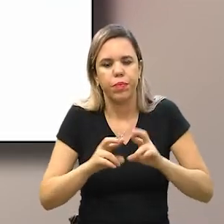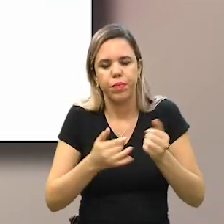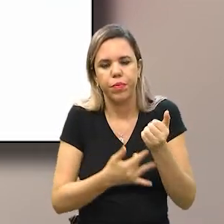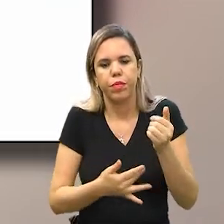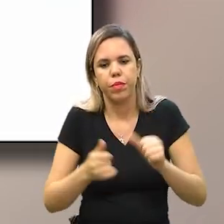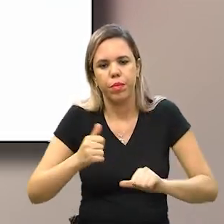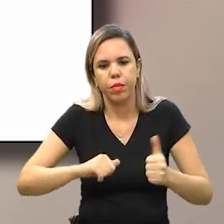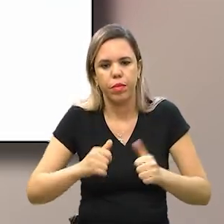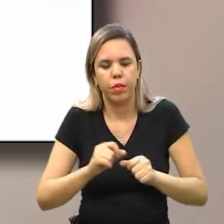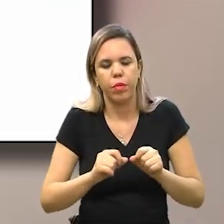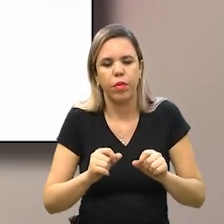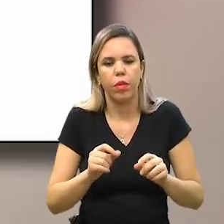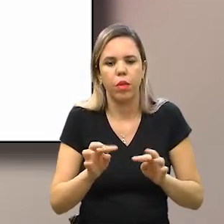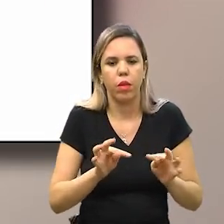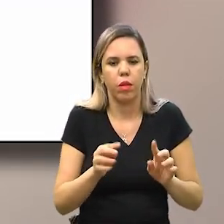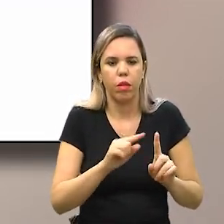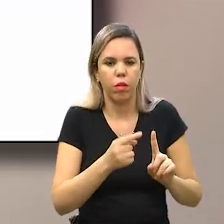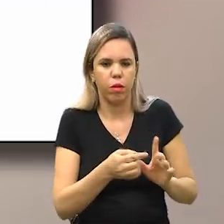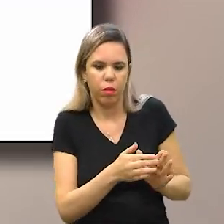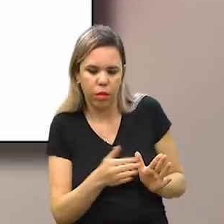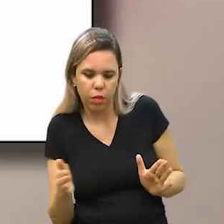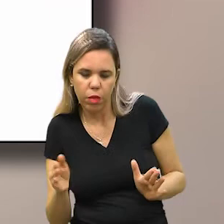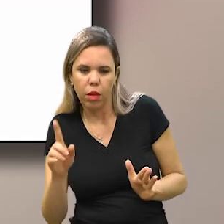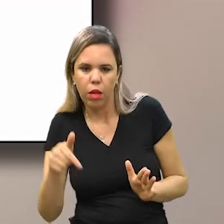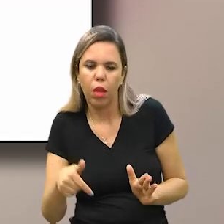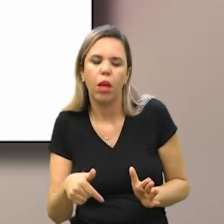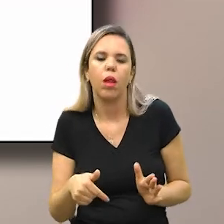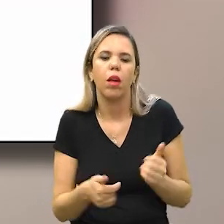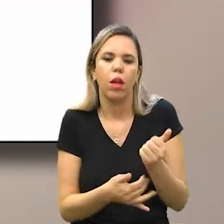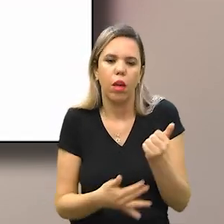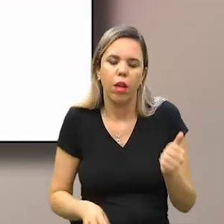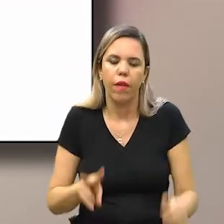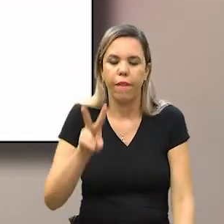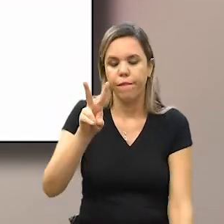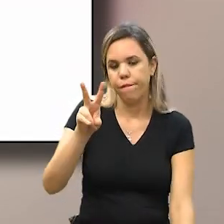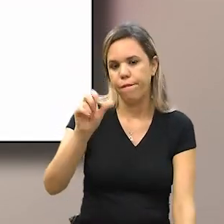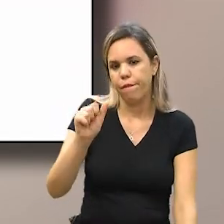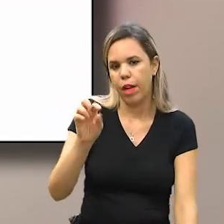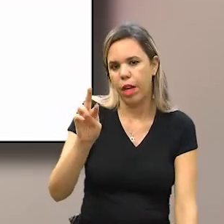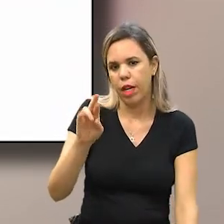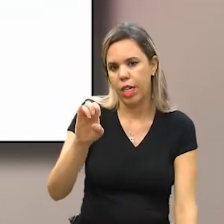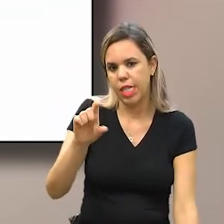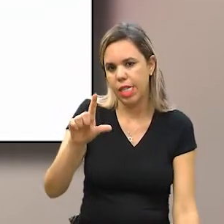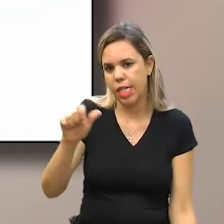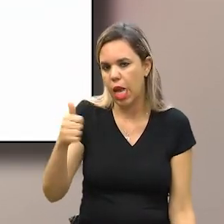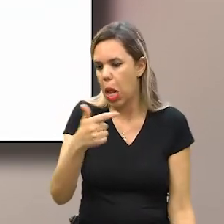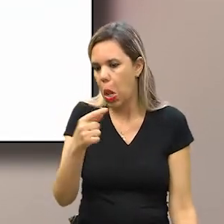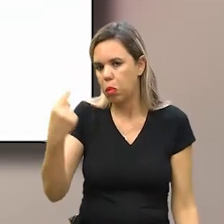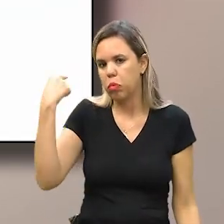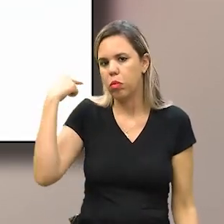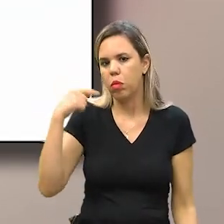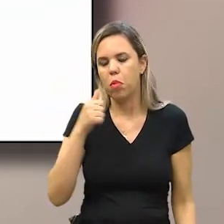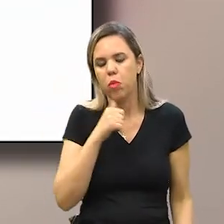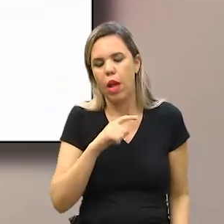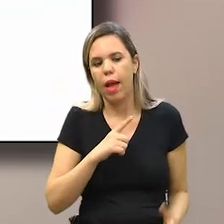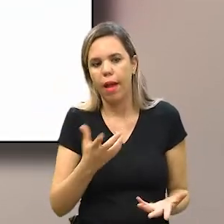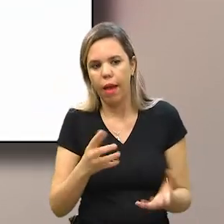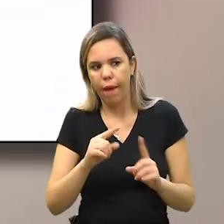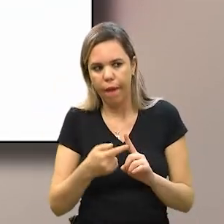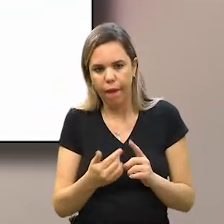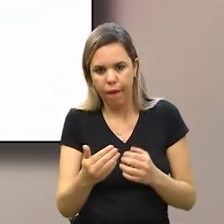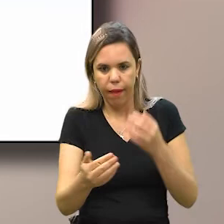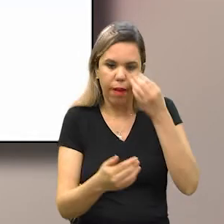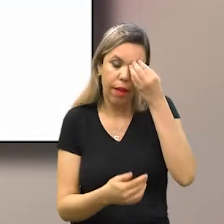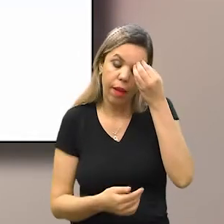exames que a mulher faz no pré-natal é esse da sorologia da varicela. Porque se ela não teve, vamos supor, a mulher